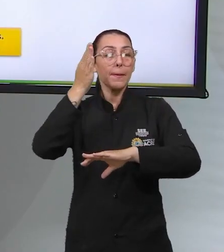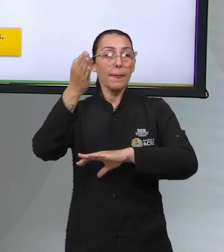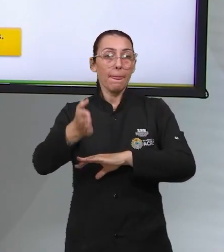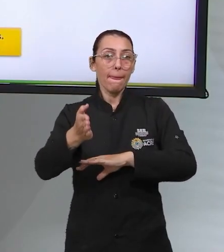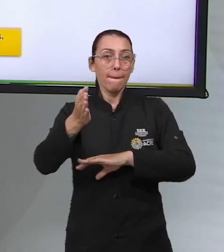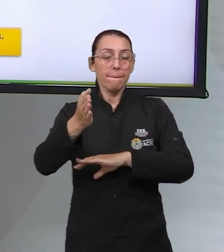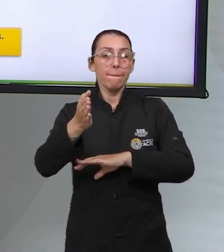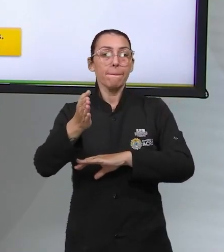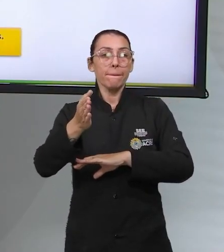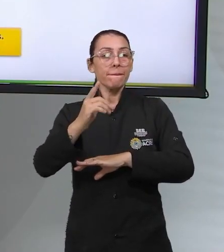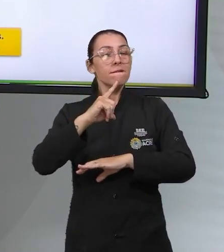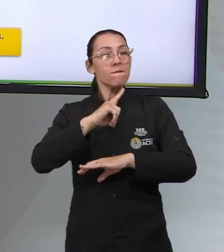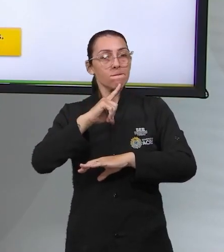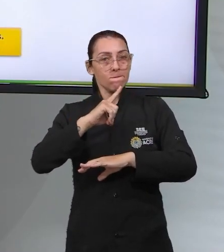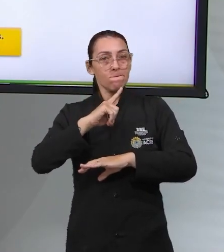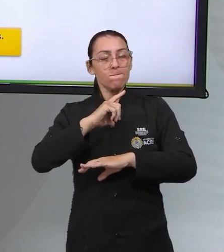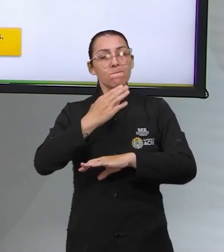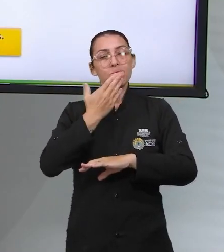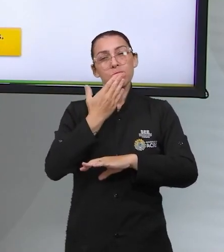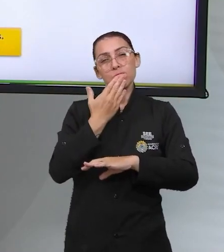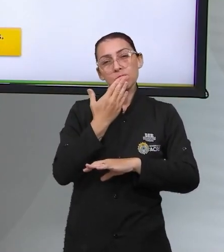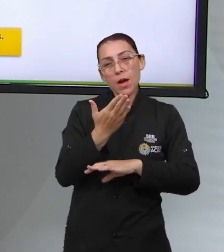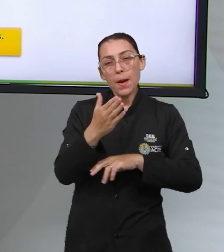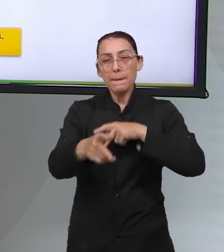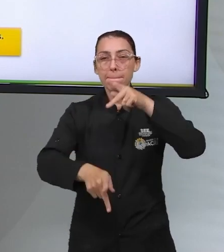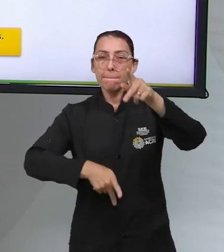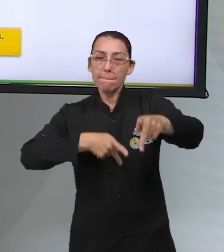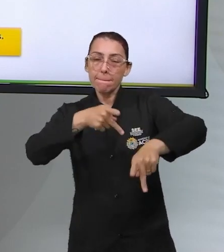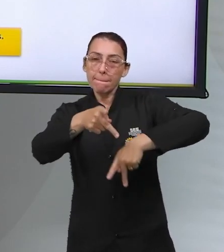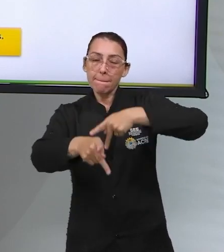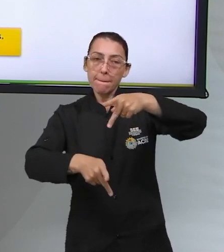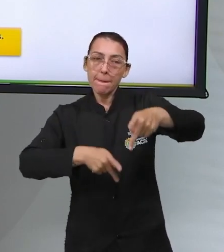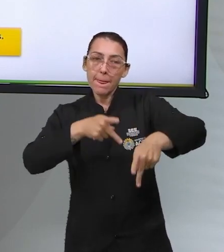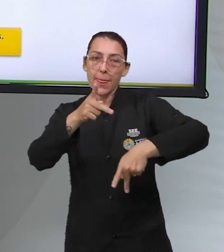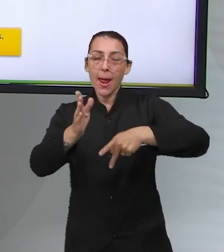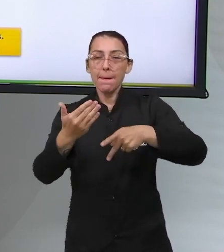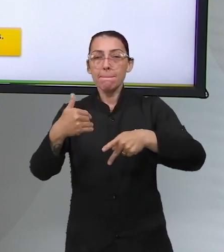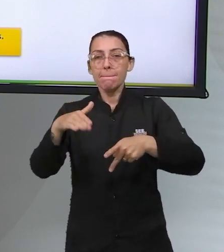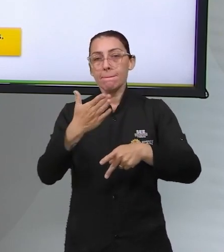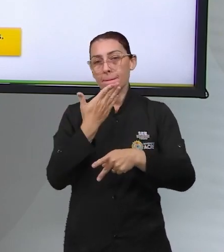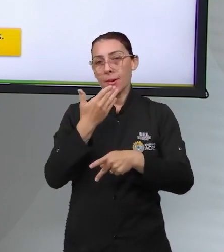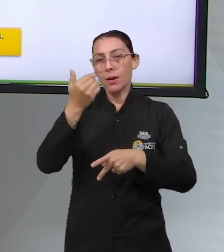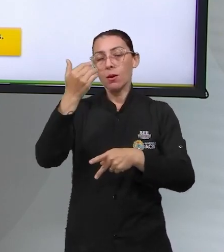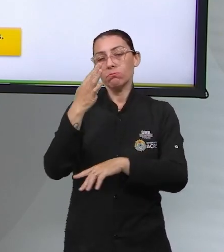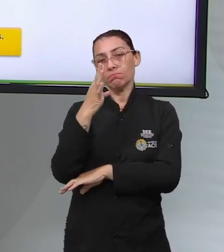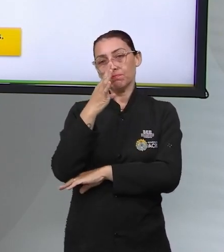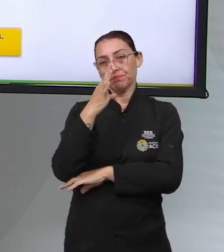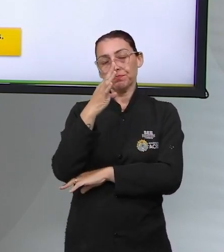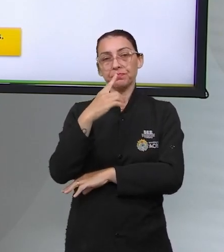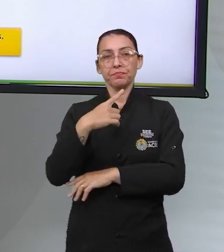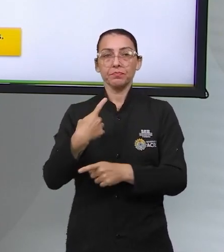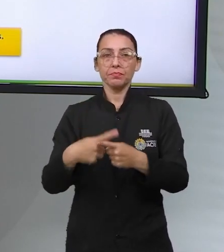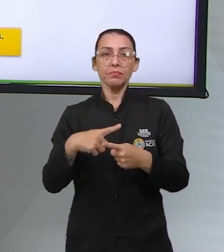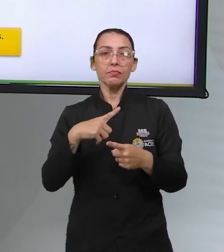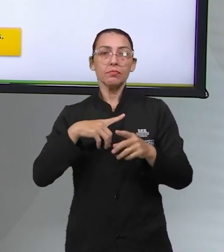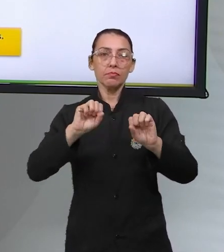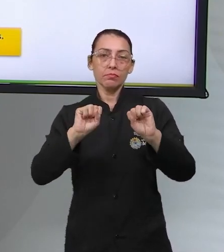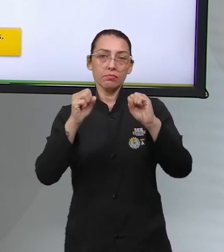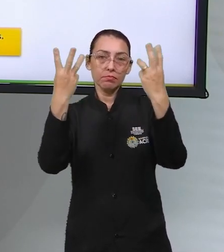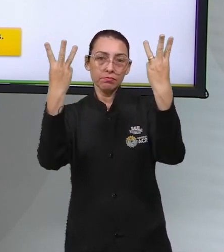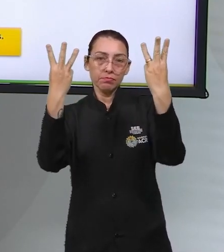principalmente aqueles que têm um apelo muito mais popular, seja muito mais atrativo. Porque existem